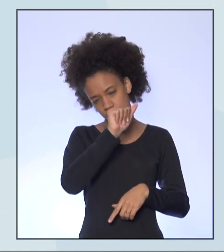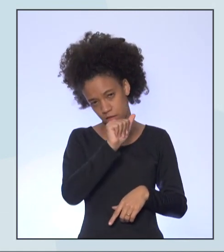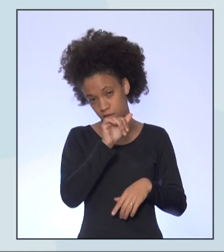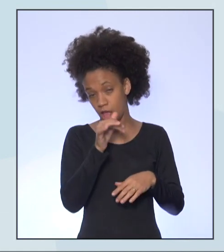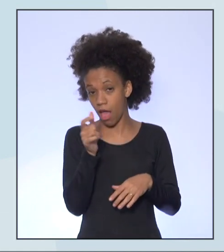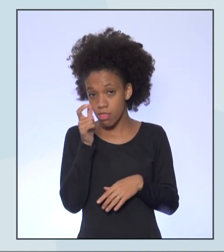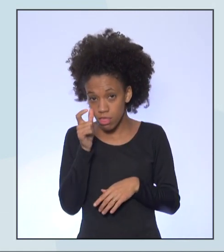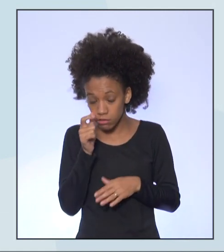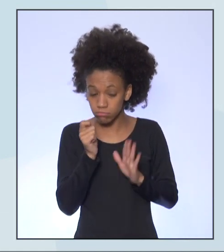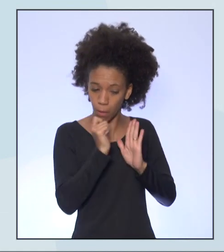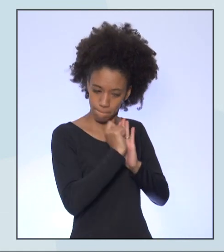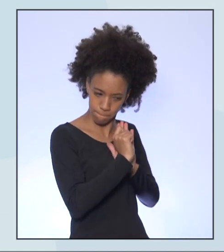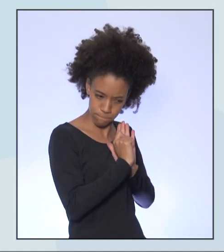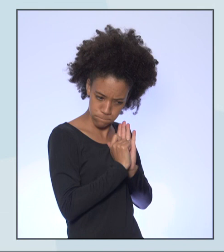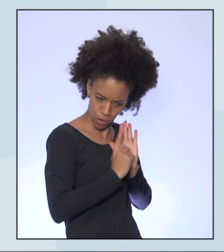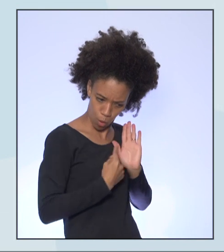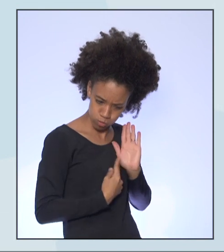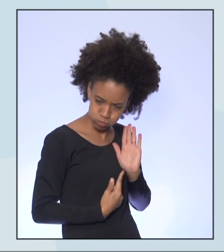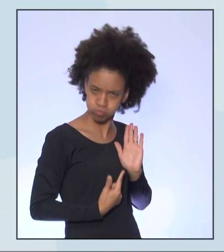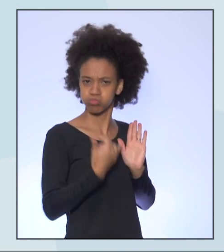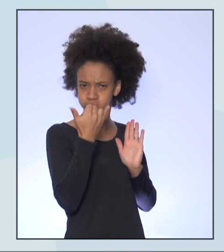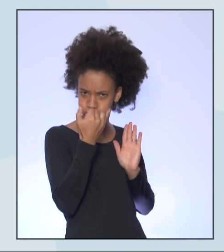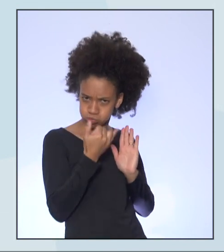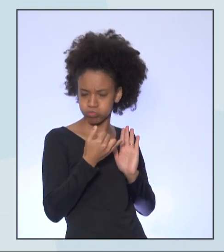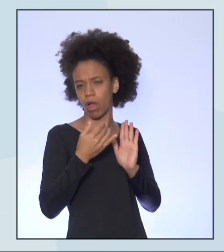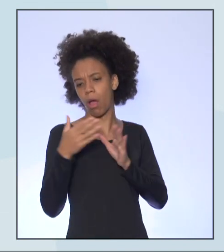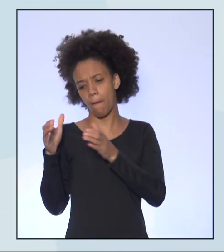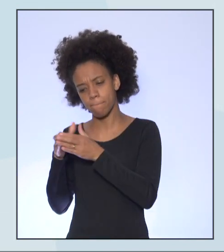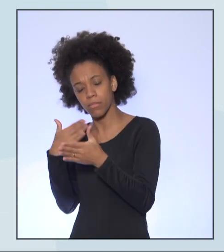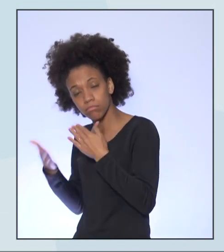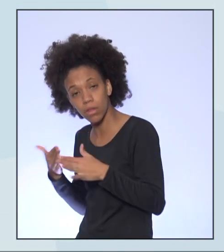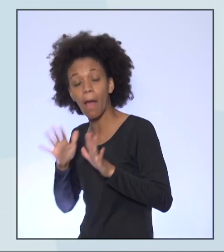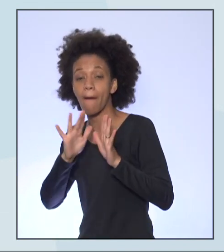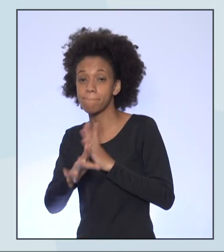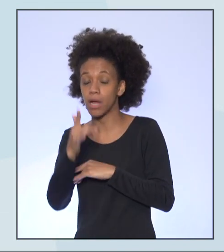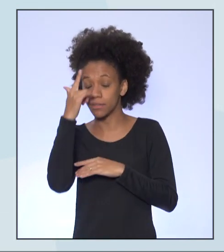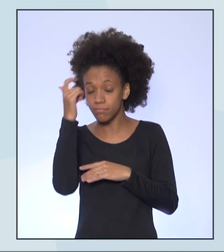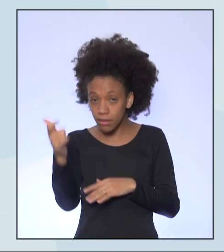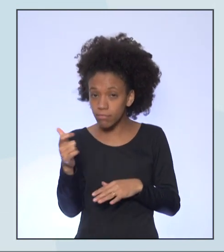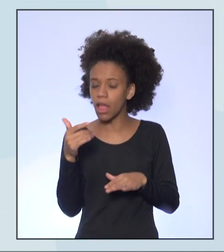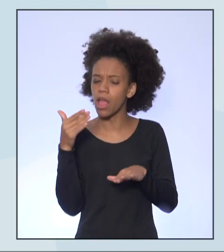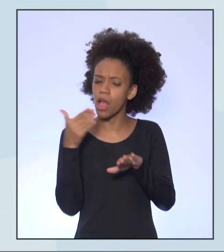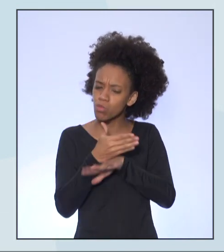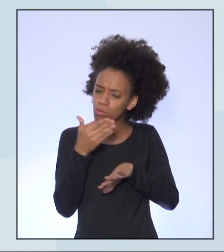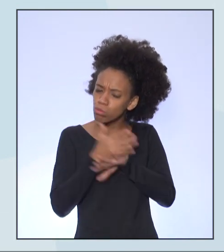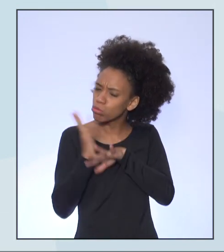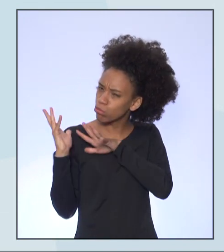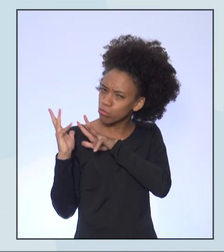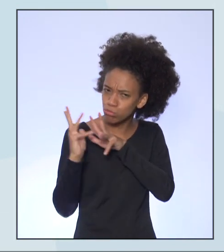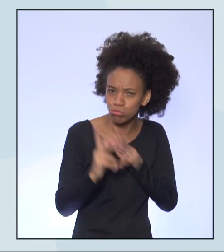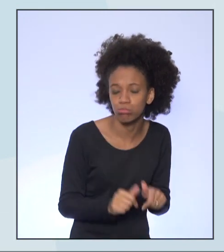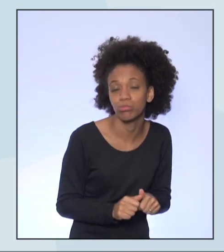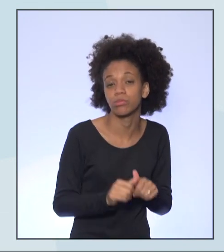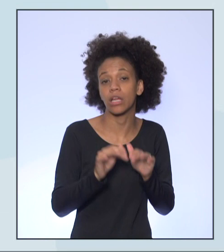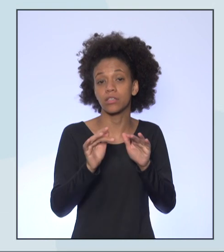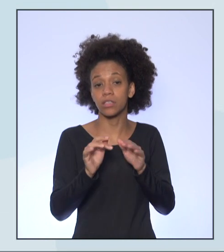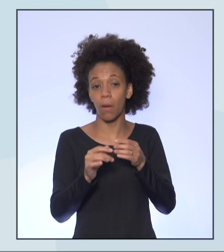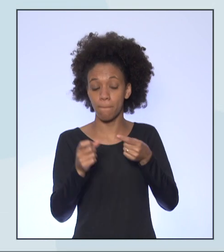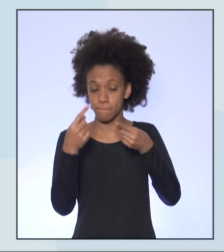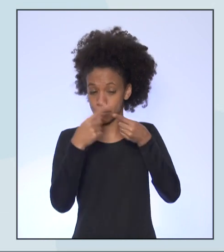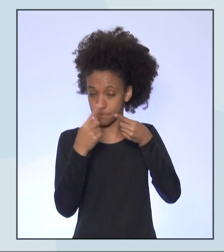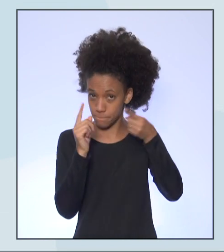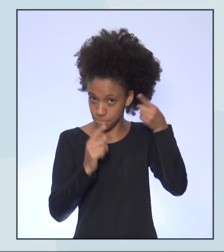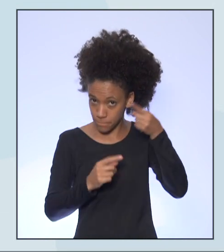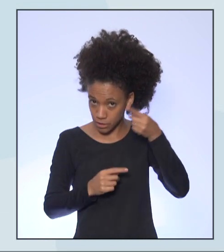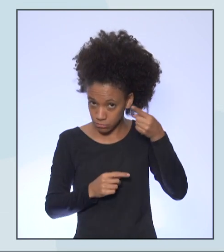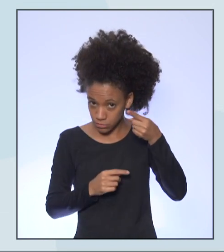no caderno, participar pelo chat, pelo Face, mas a ideia aqui é todo mundo participar, certo? A primeira transformação é